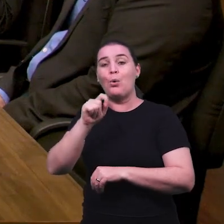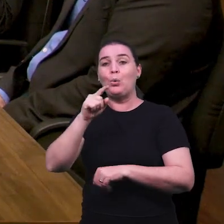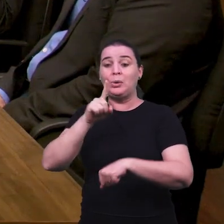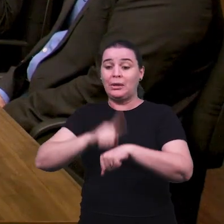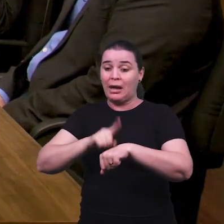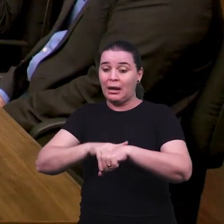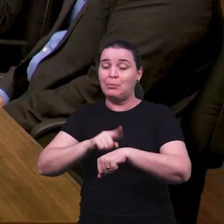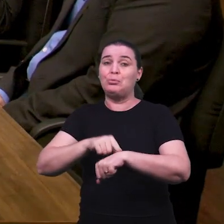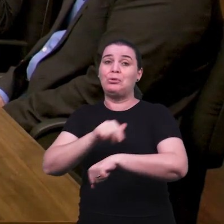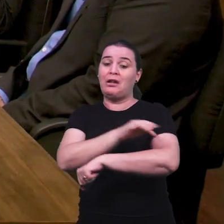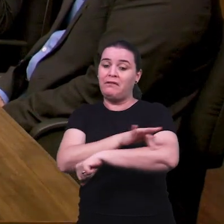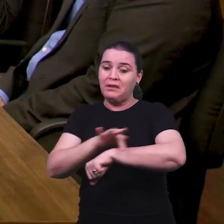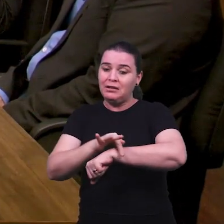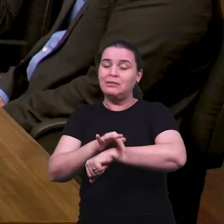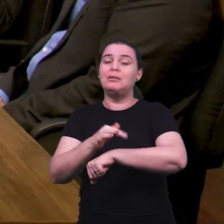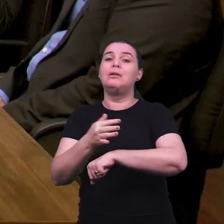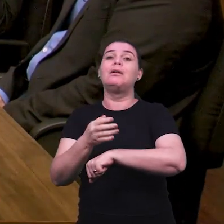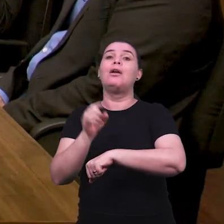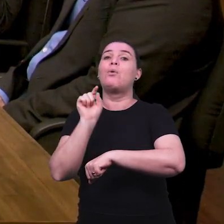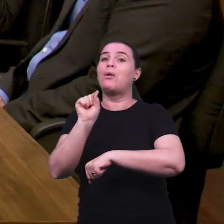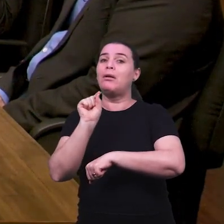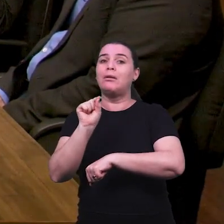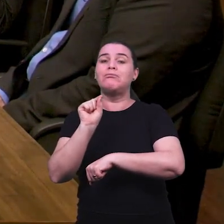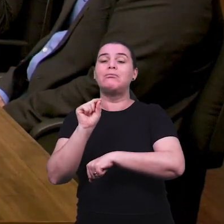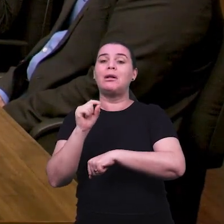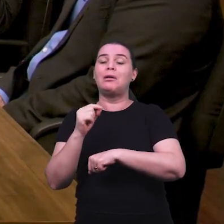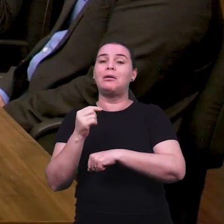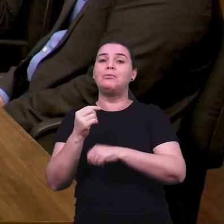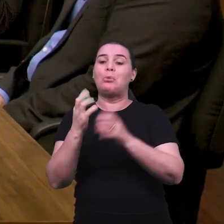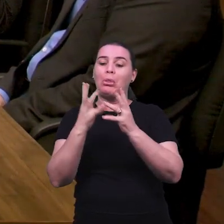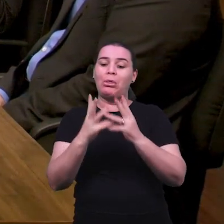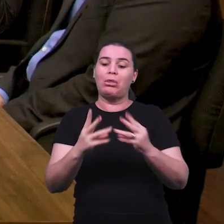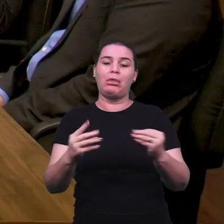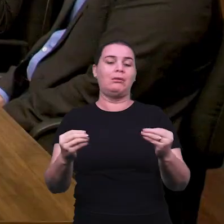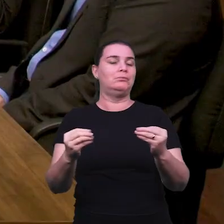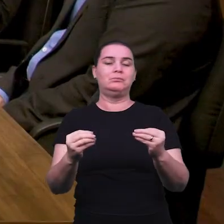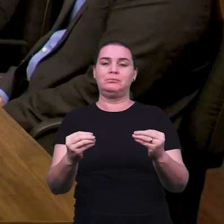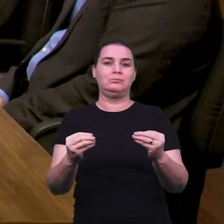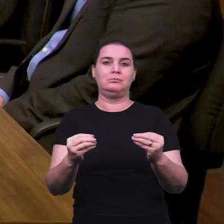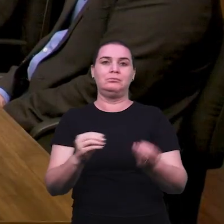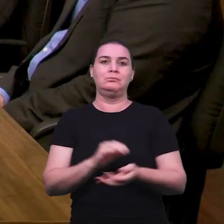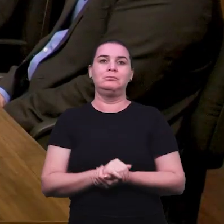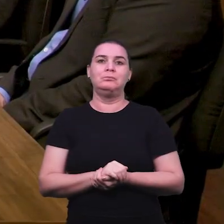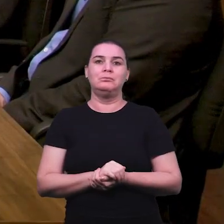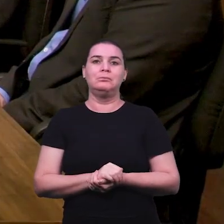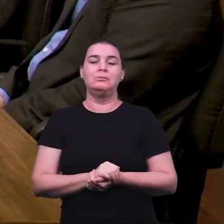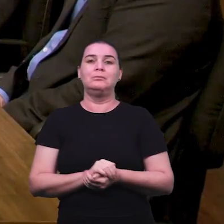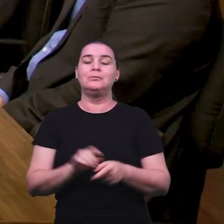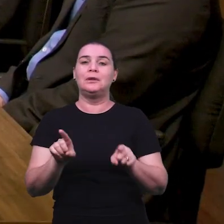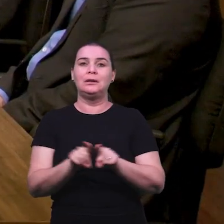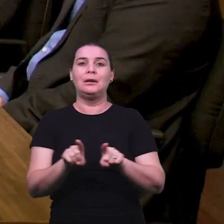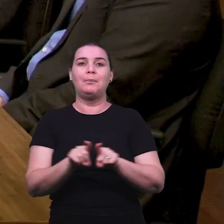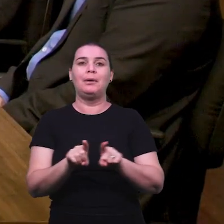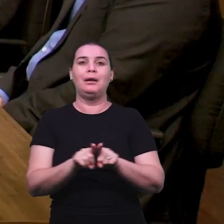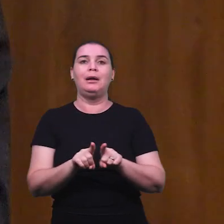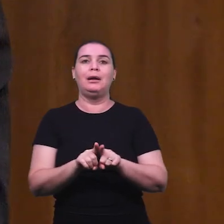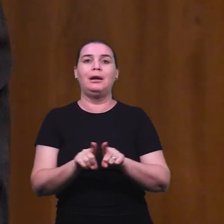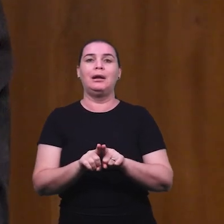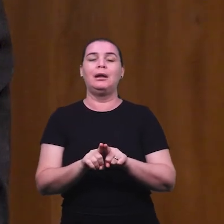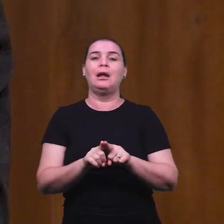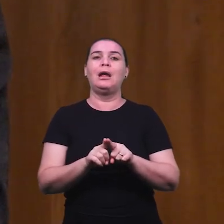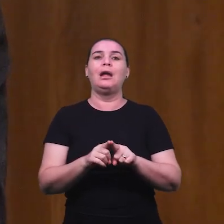em projetos mecânicos, em projetos Sim. dos mais variados. Muito bem, né? Eu acho que até quando a gente traz isso, por exemplo, a